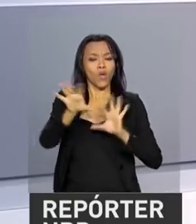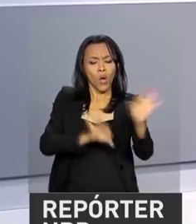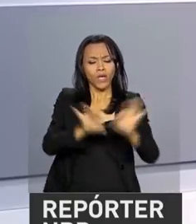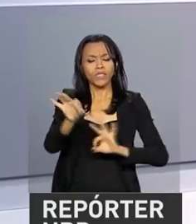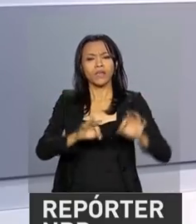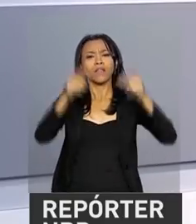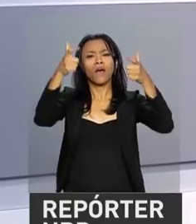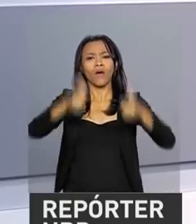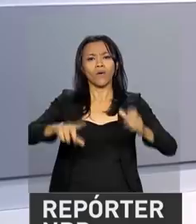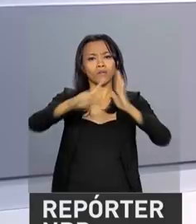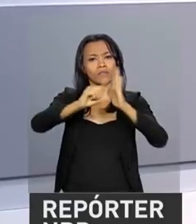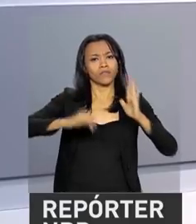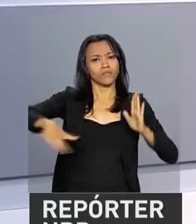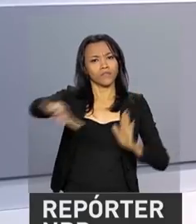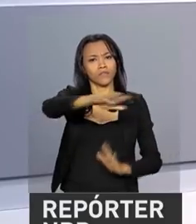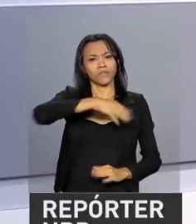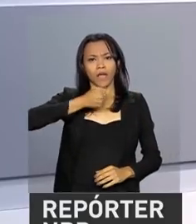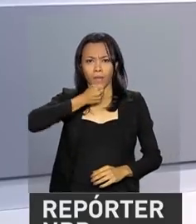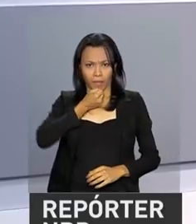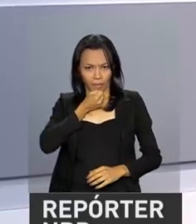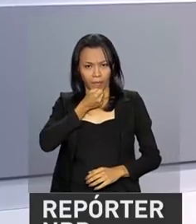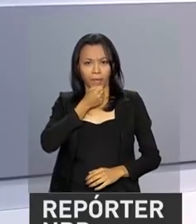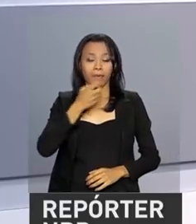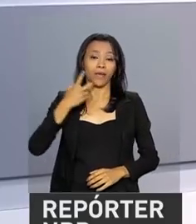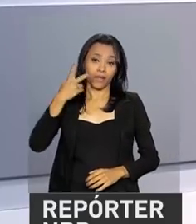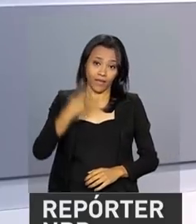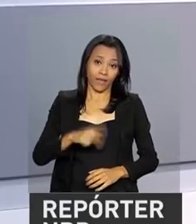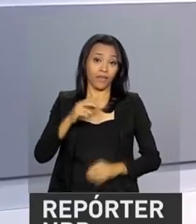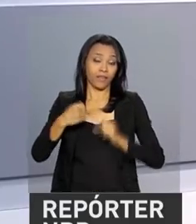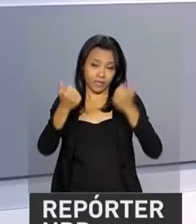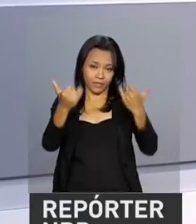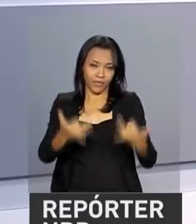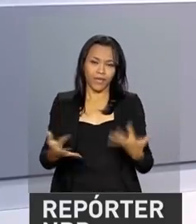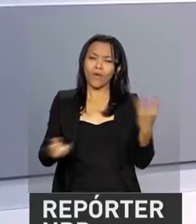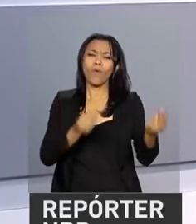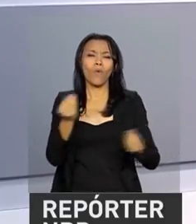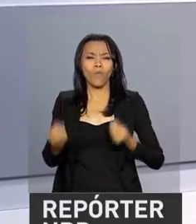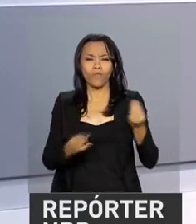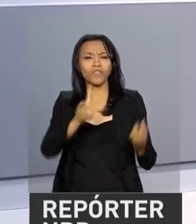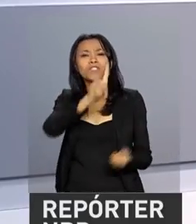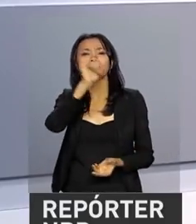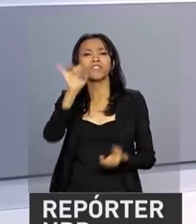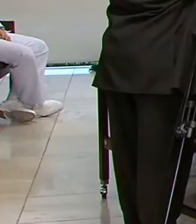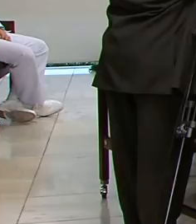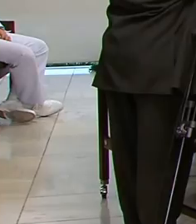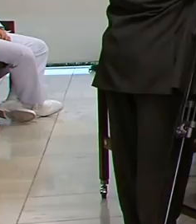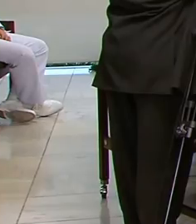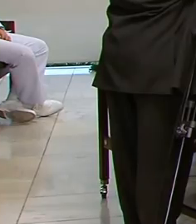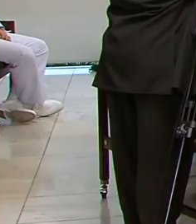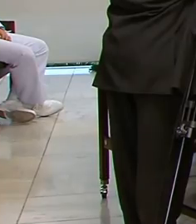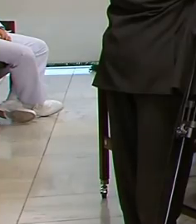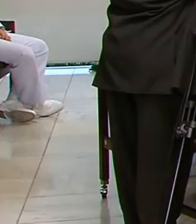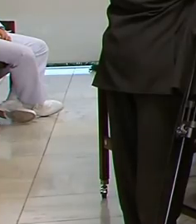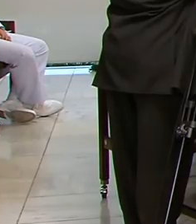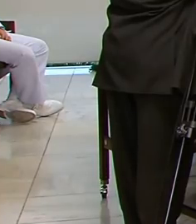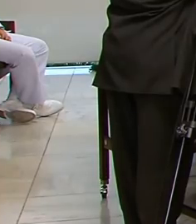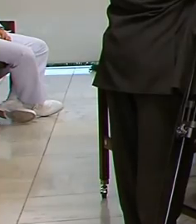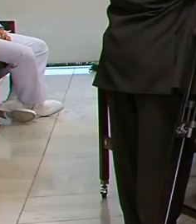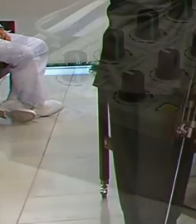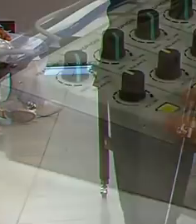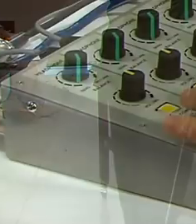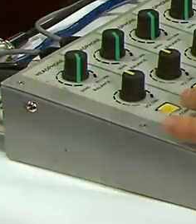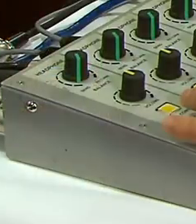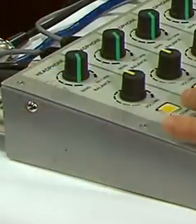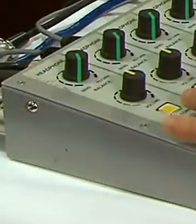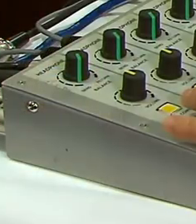planalto nossa equipe acompanhou tudo de pertinho e nos conta agora como foi esse dia especial em brasília 19